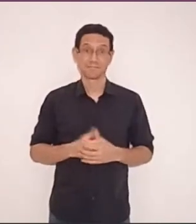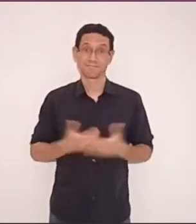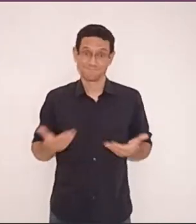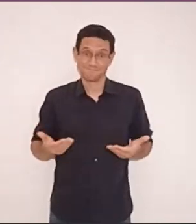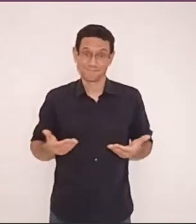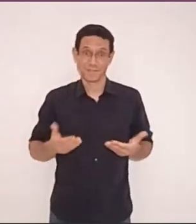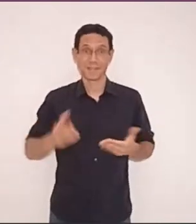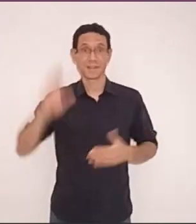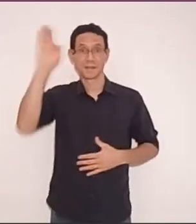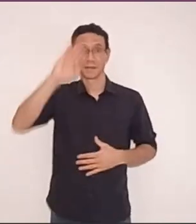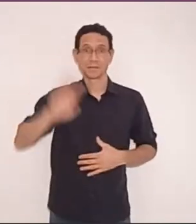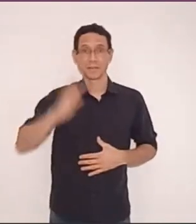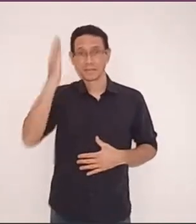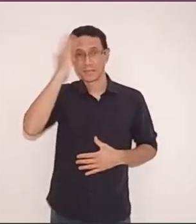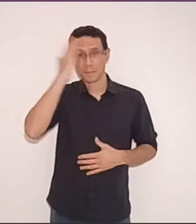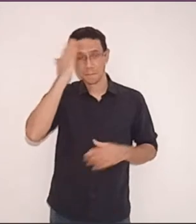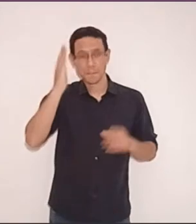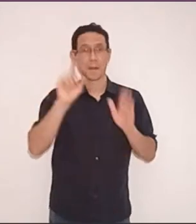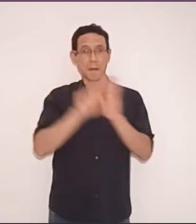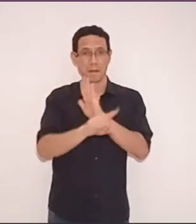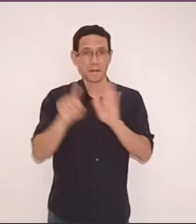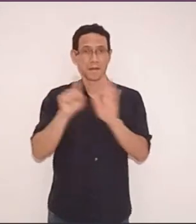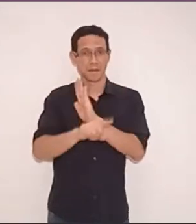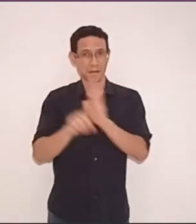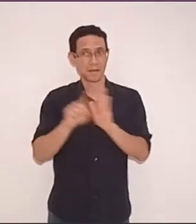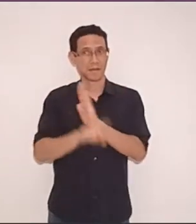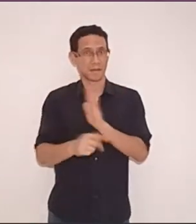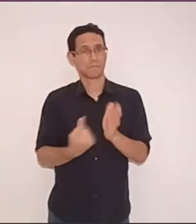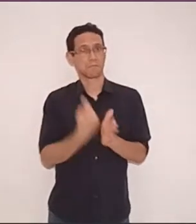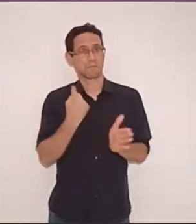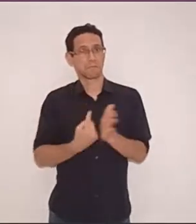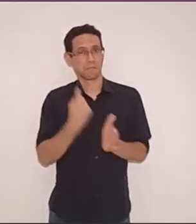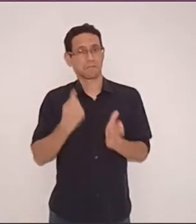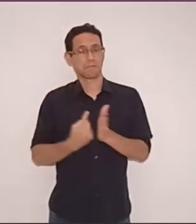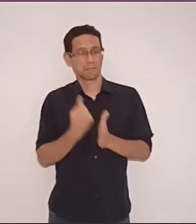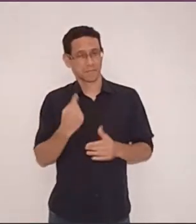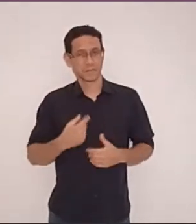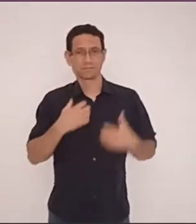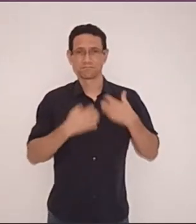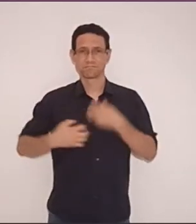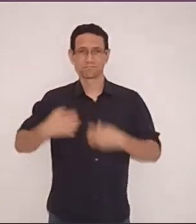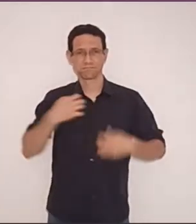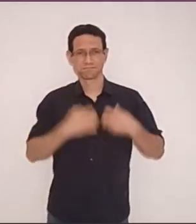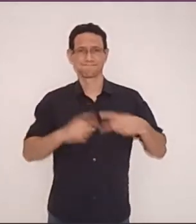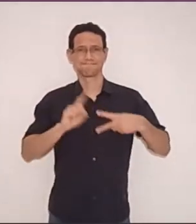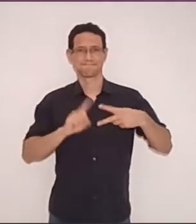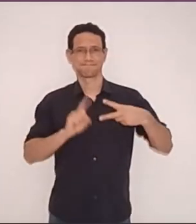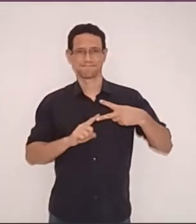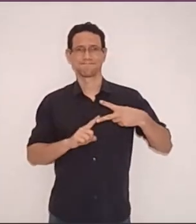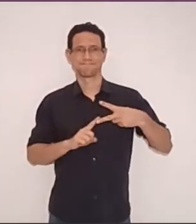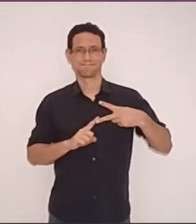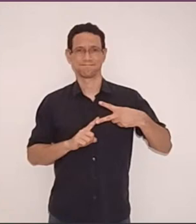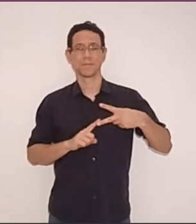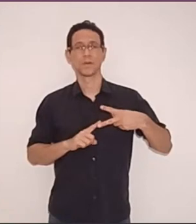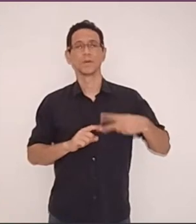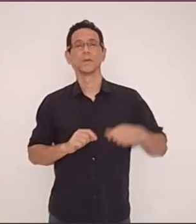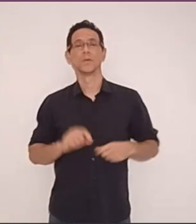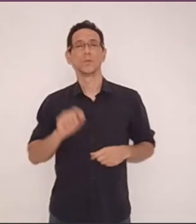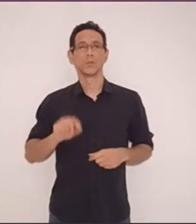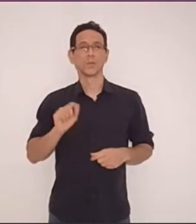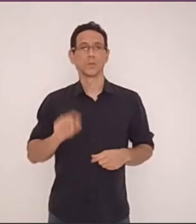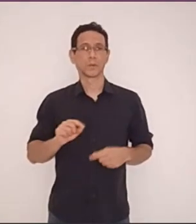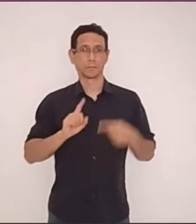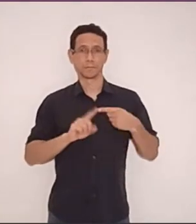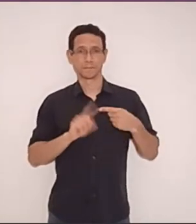entenderem o querer saber e tinha dois milhões que eu ficava muito incomodada e sempre ti e o que era